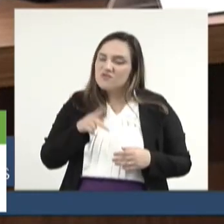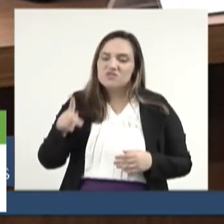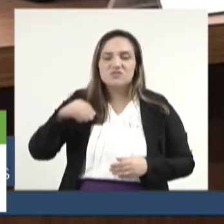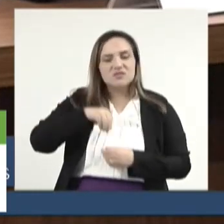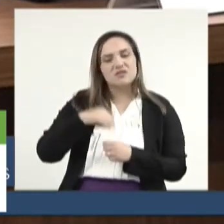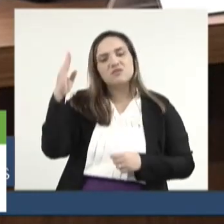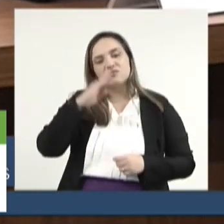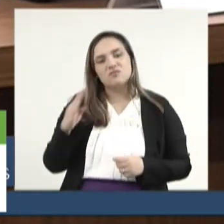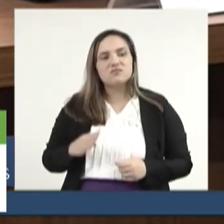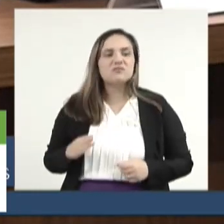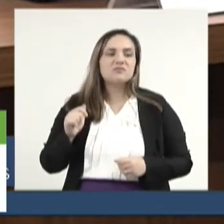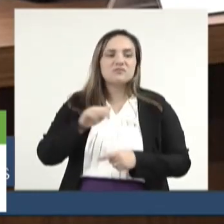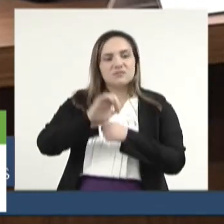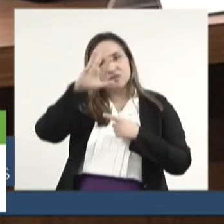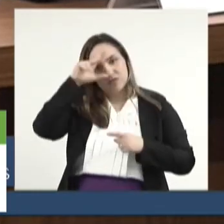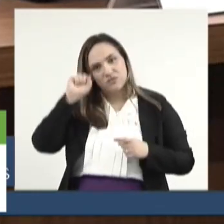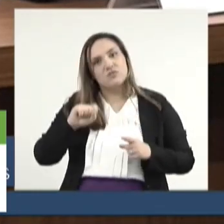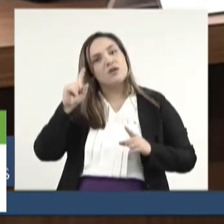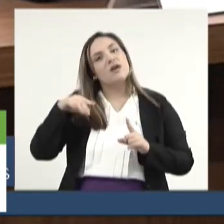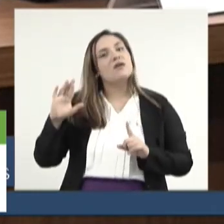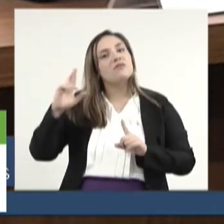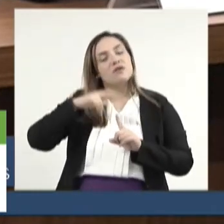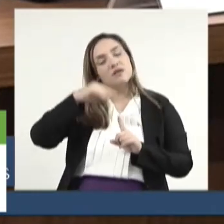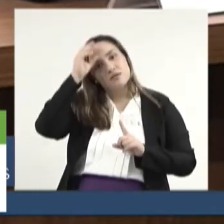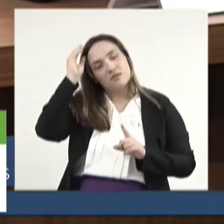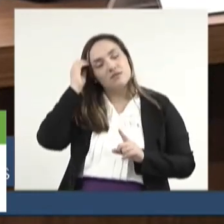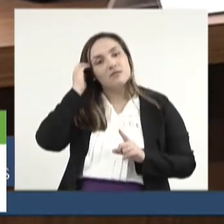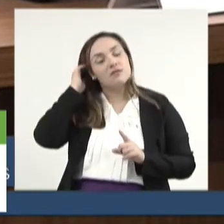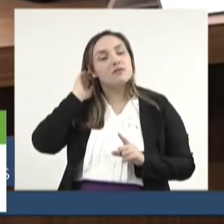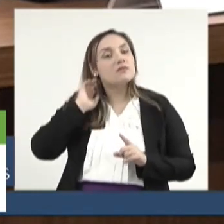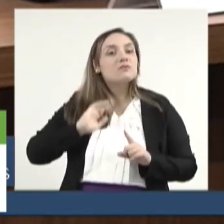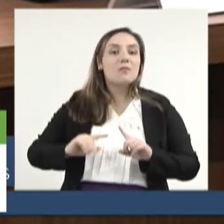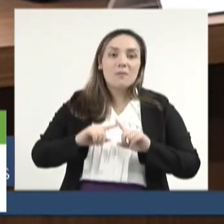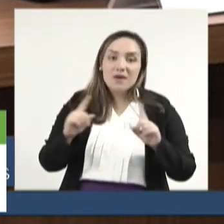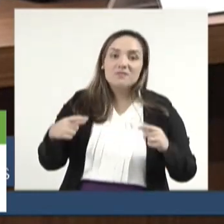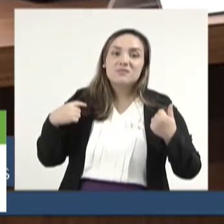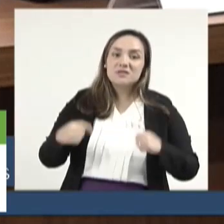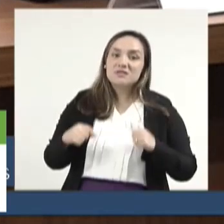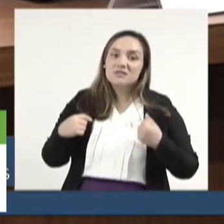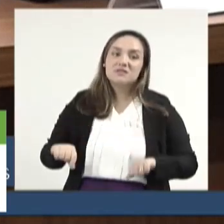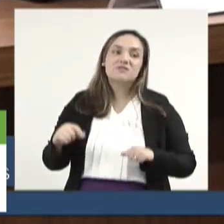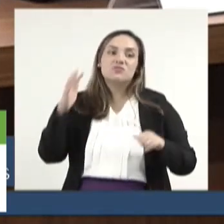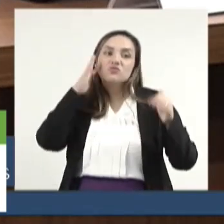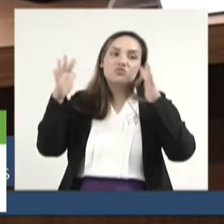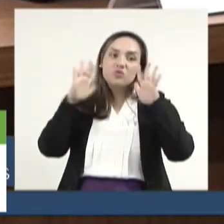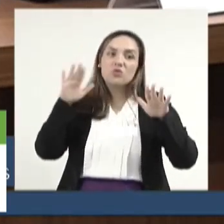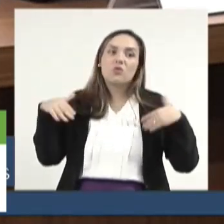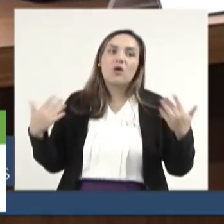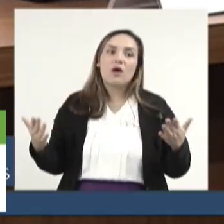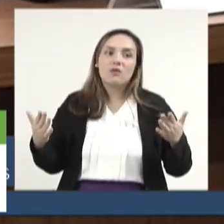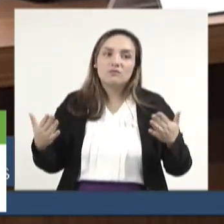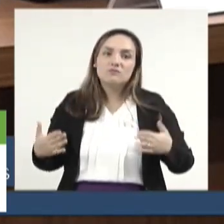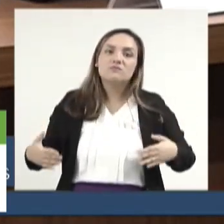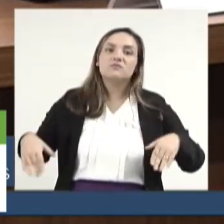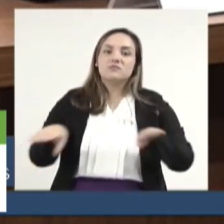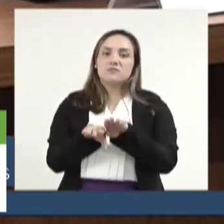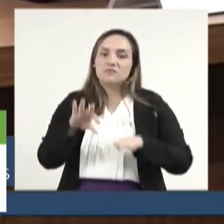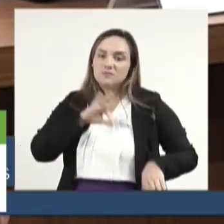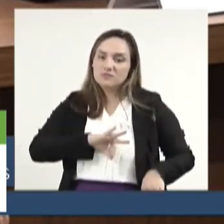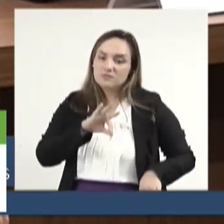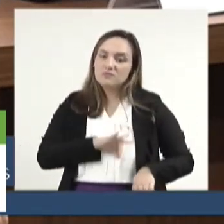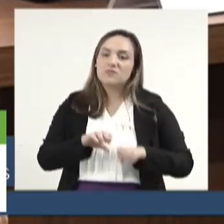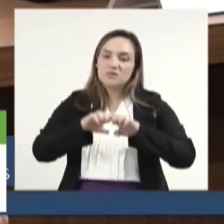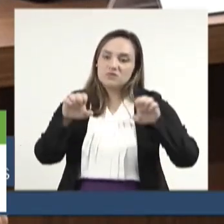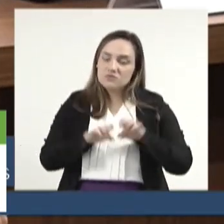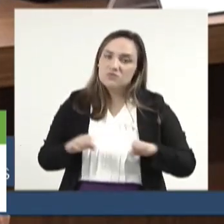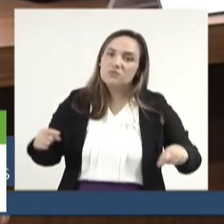educador no Brasil. O Mato Grosso do Sul é uma referência e é preciso que nós alcancemos aquilo que todos nós sonhamos, a equiparação,